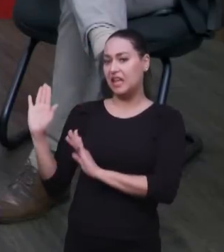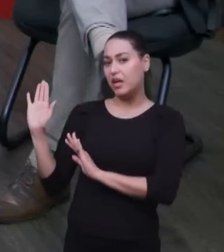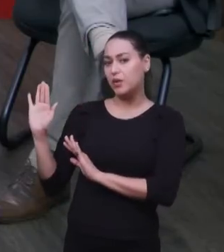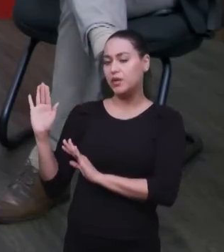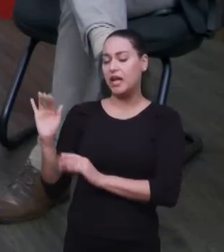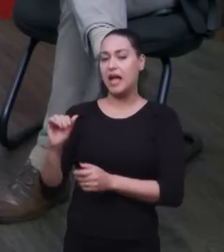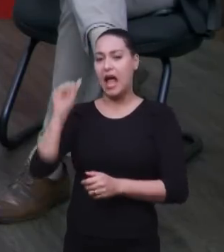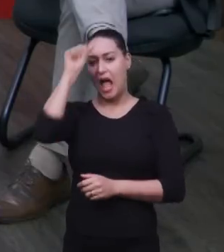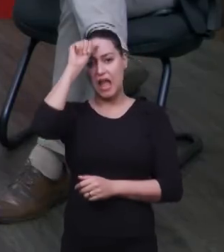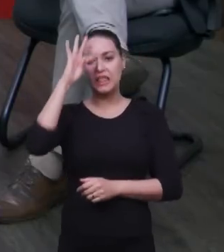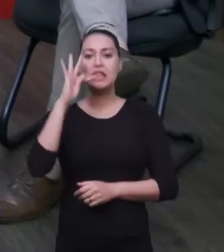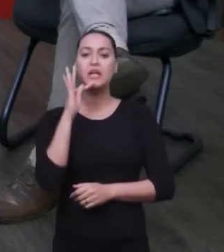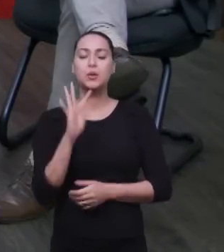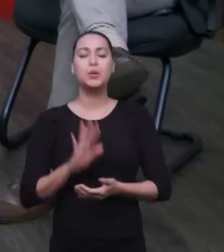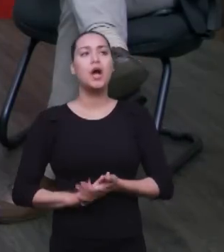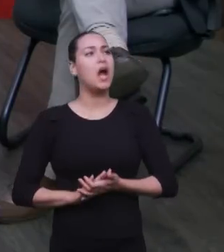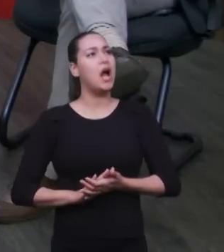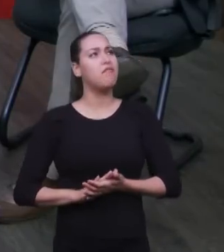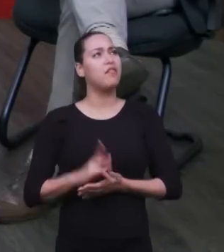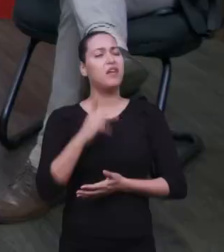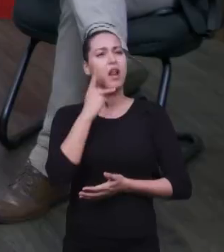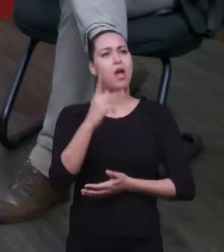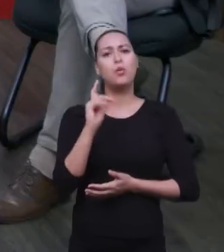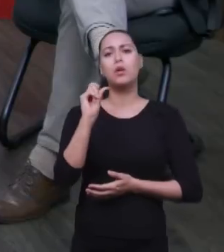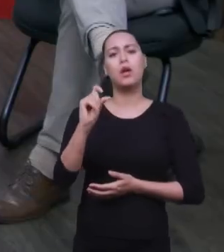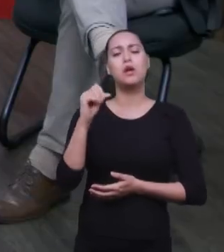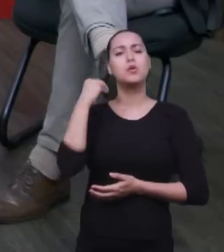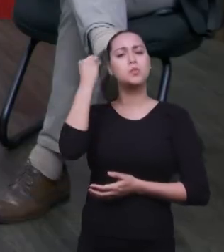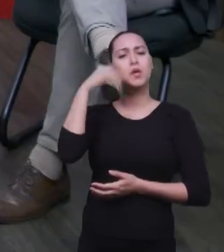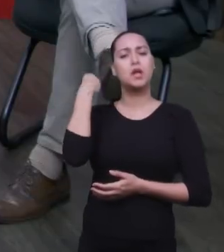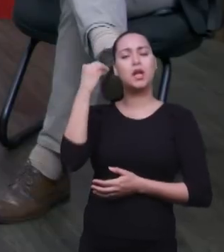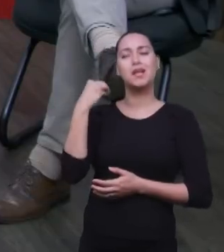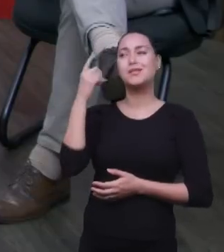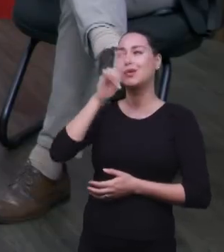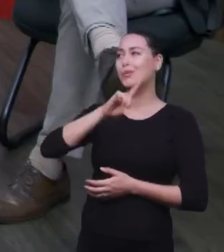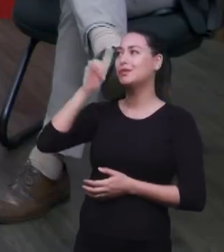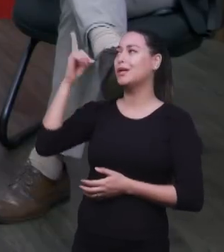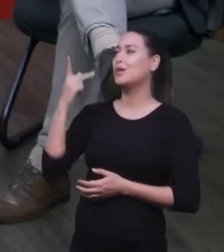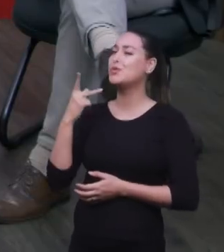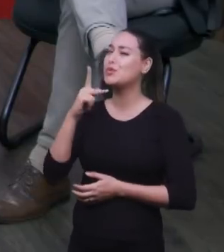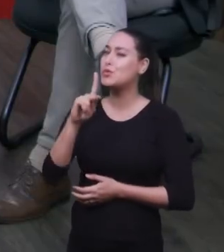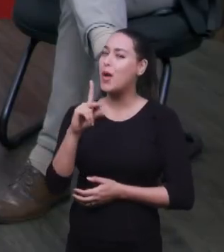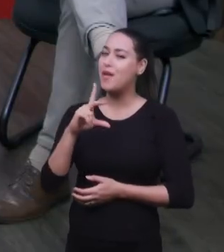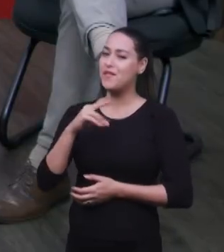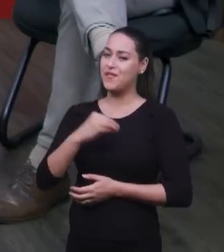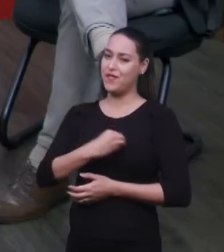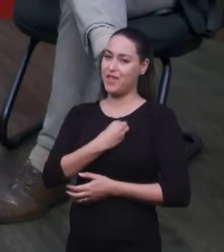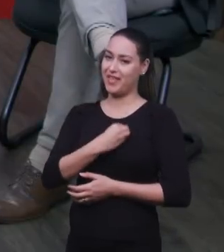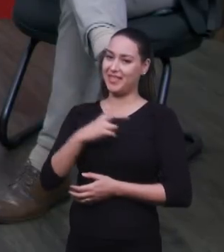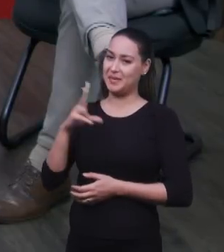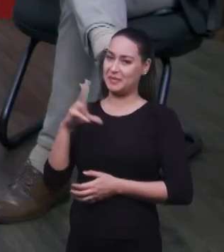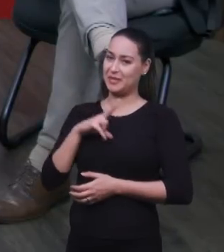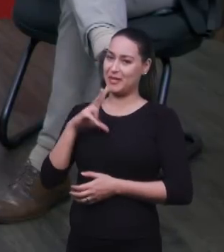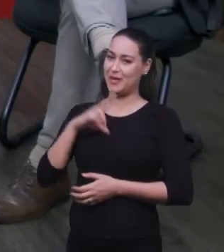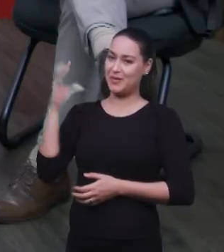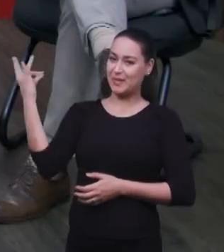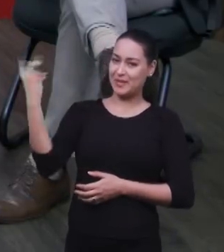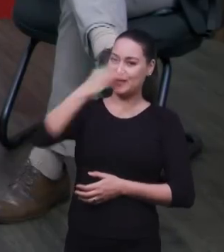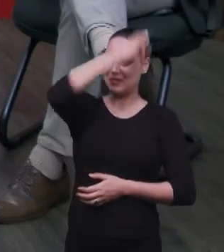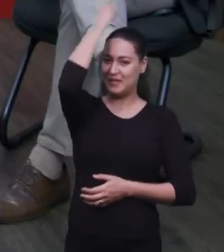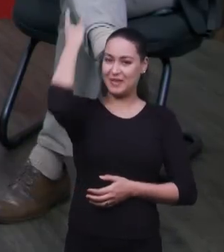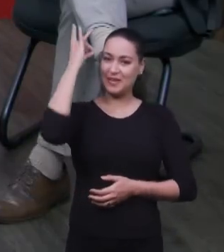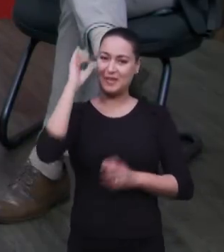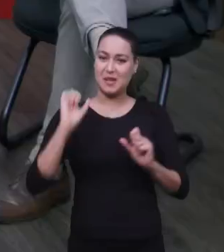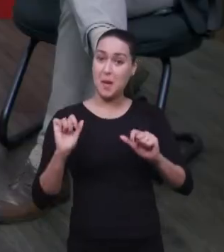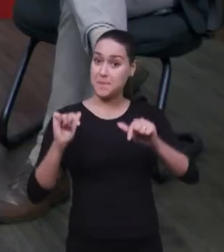vai despertar os olhos dele. Mas tem um momento que quando você falar daquilo que é a sua experiência com Deus na sua vida pessoal, aí o Espírito